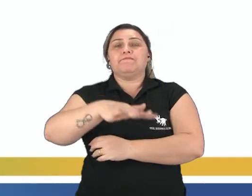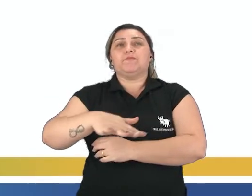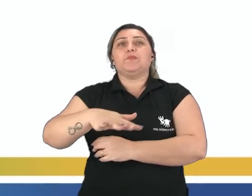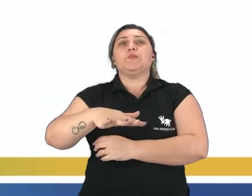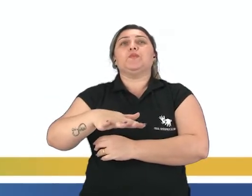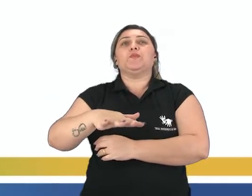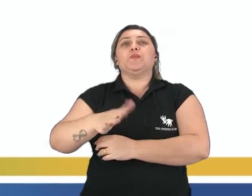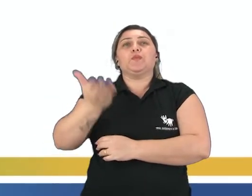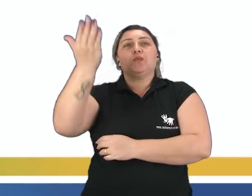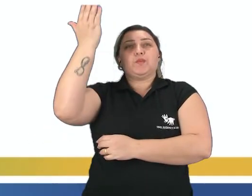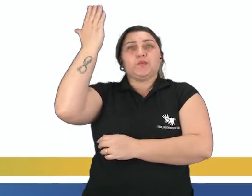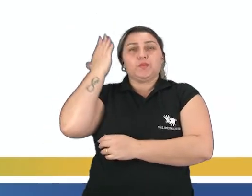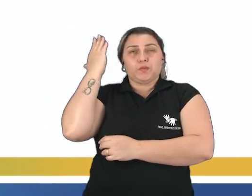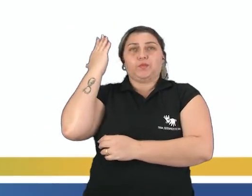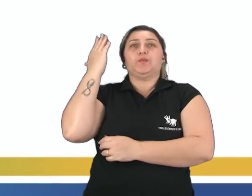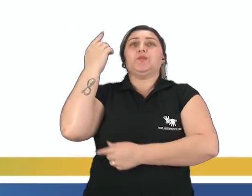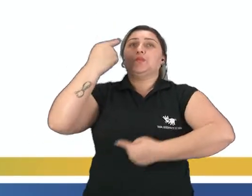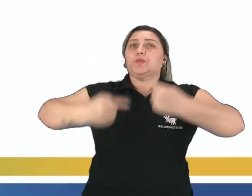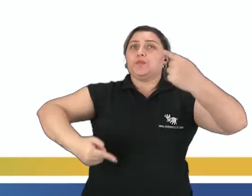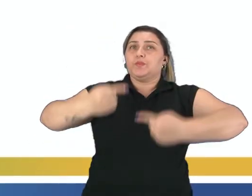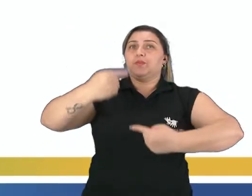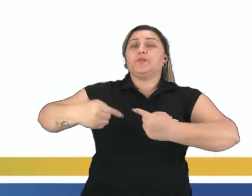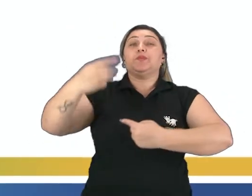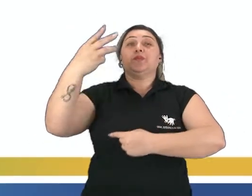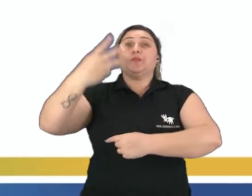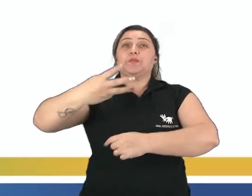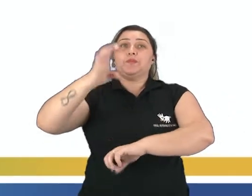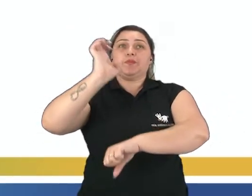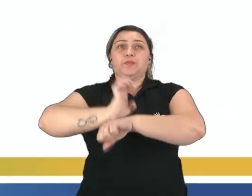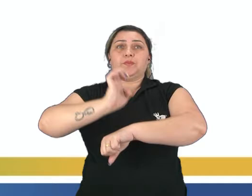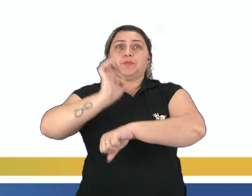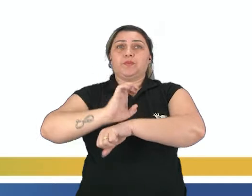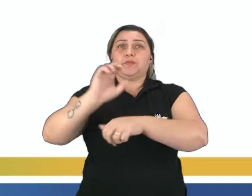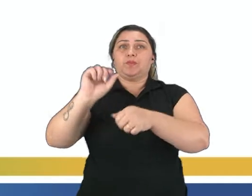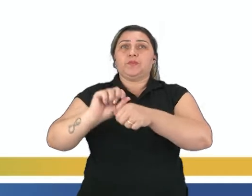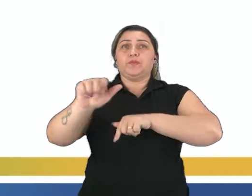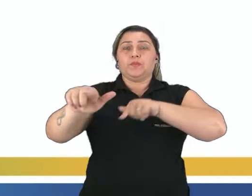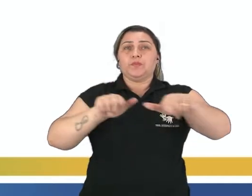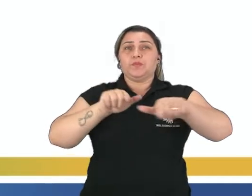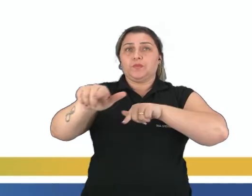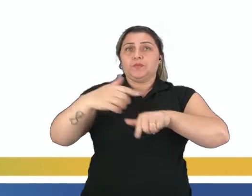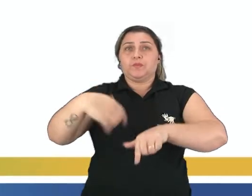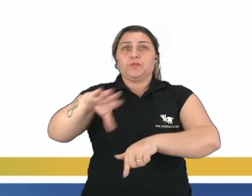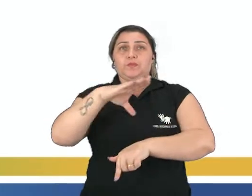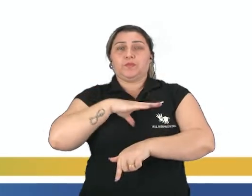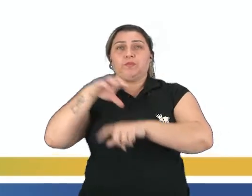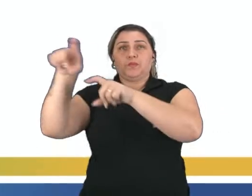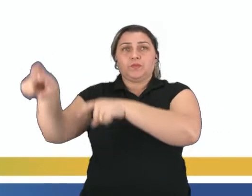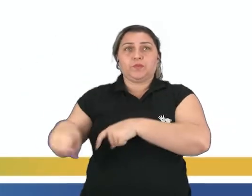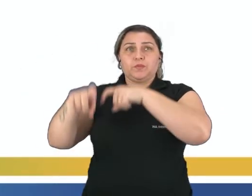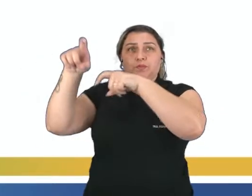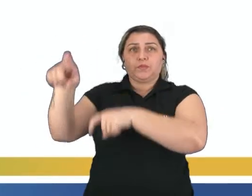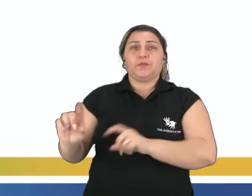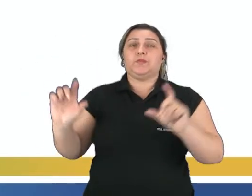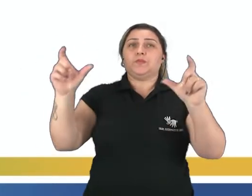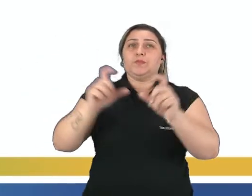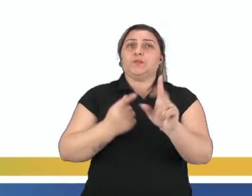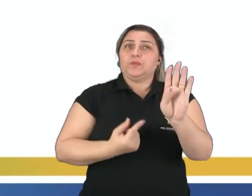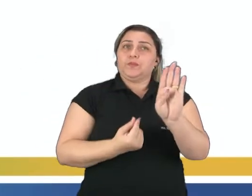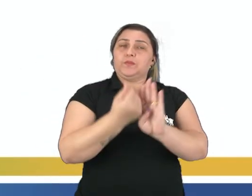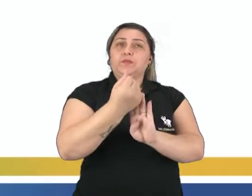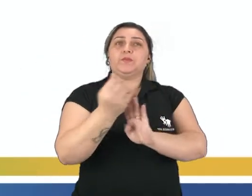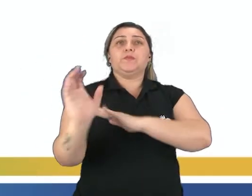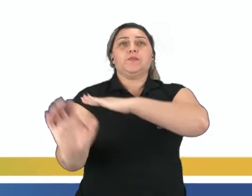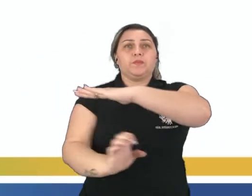do chamado Antigo Regime. O terceiro estado era formado pelos trabalhadores urbanos, camponeses e a pequena